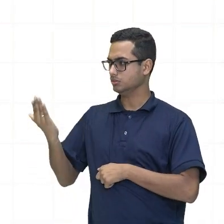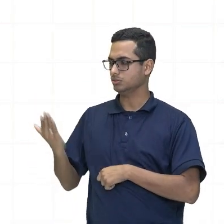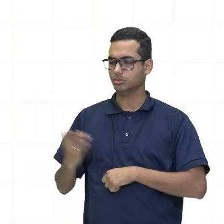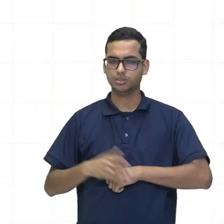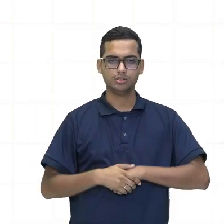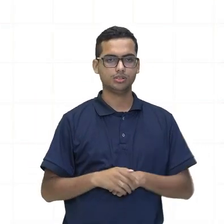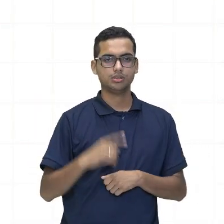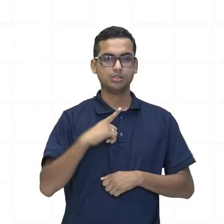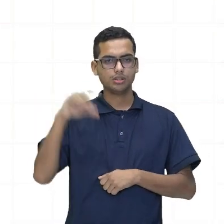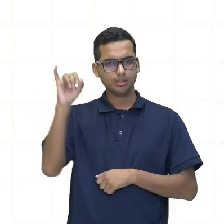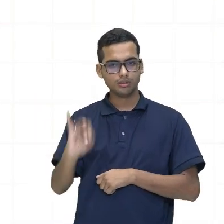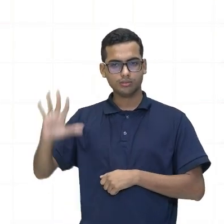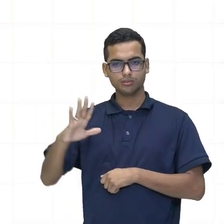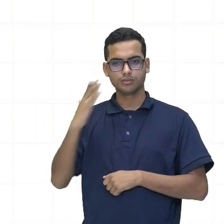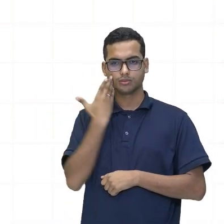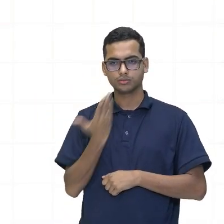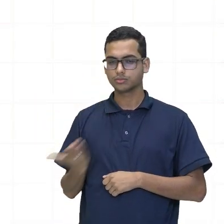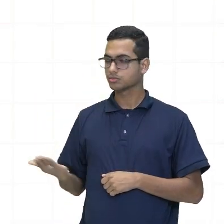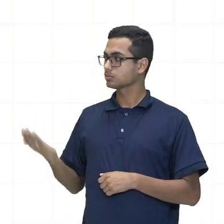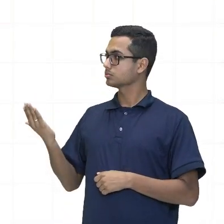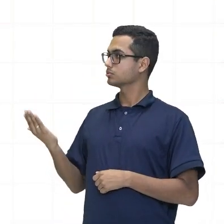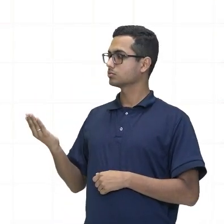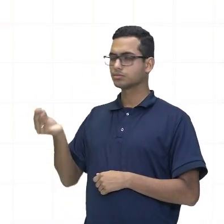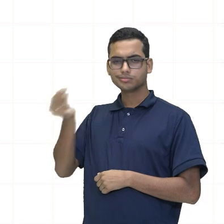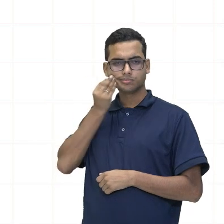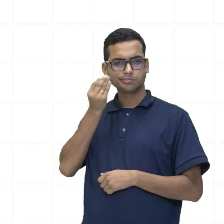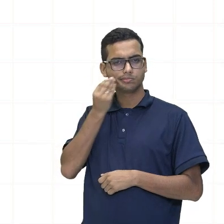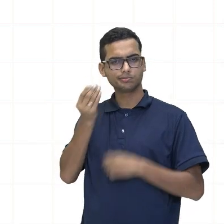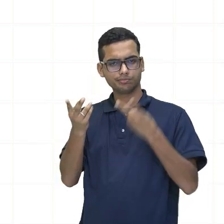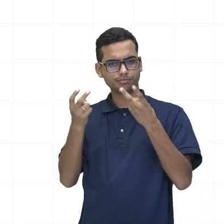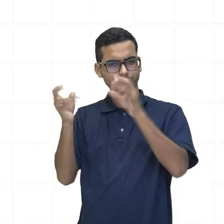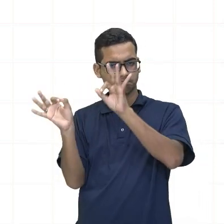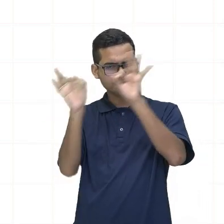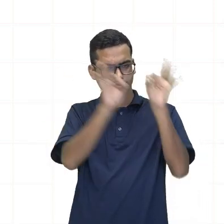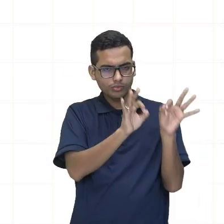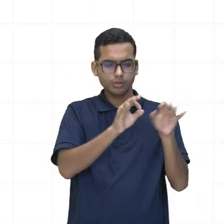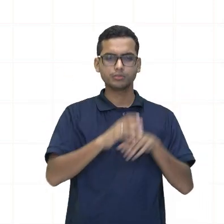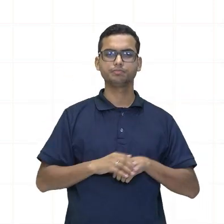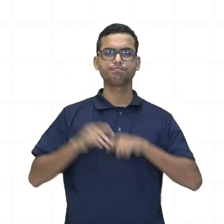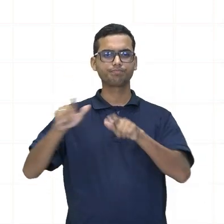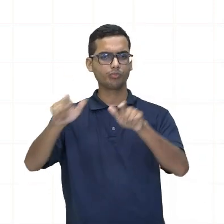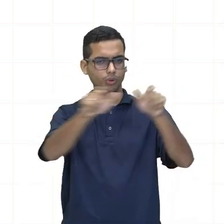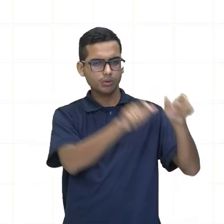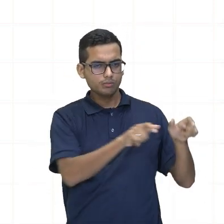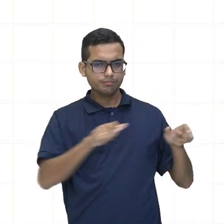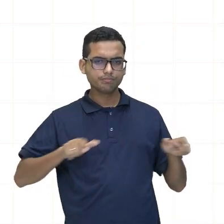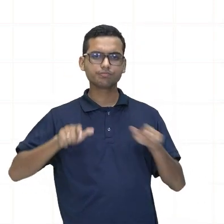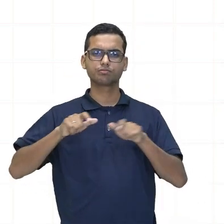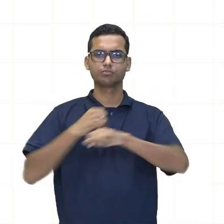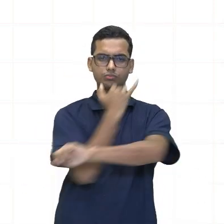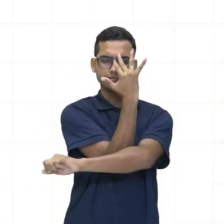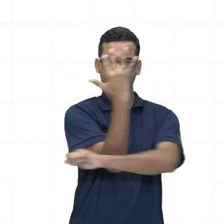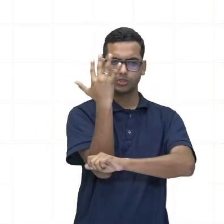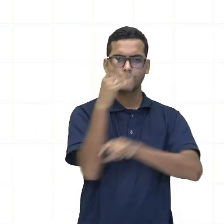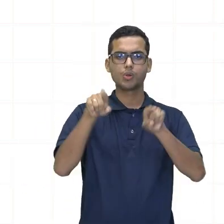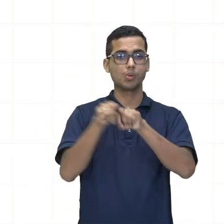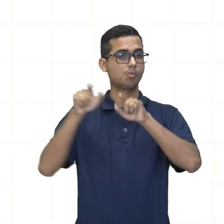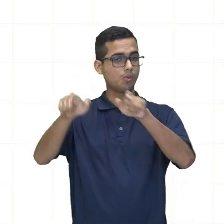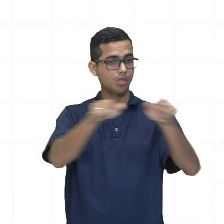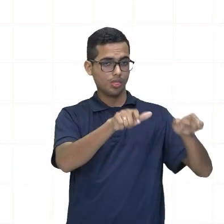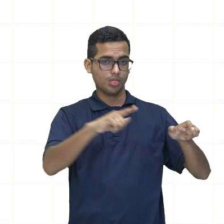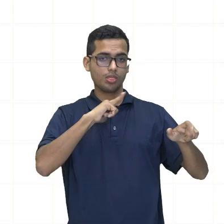nestas imagens, vocês podem observar aí algumas paisagens dos lugares onde se